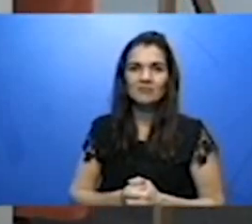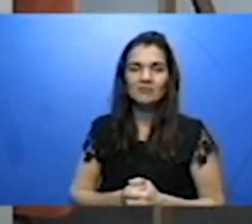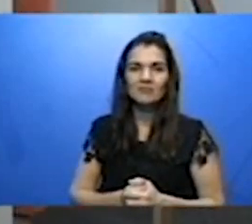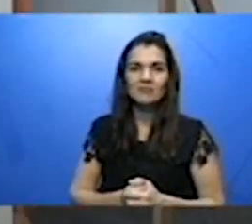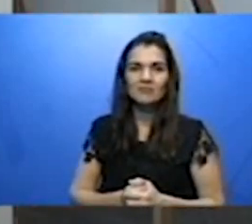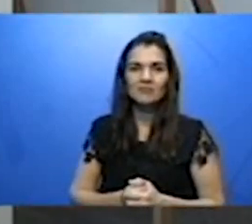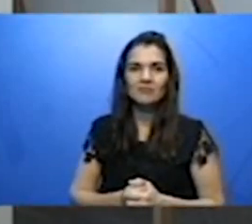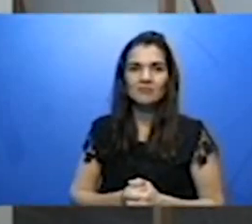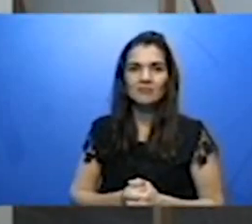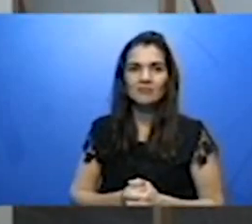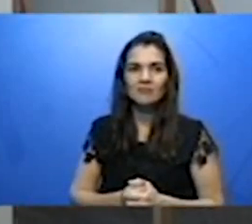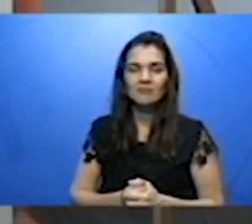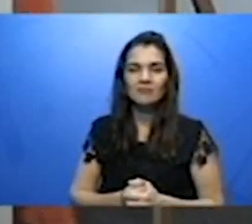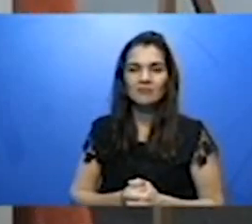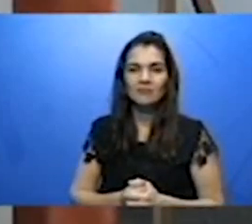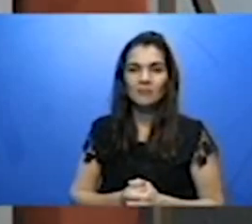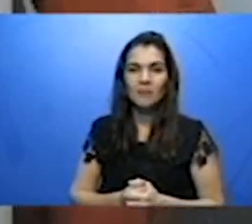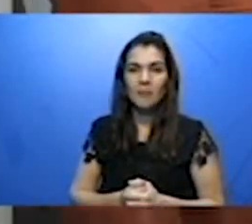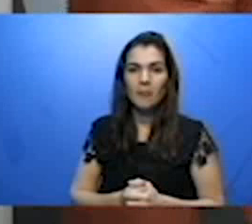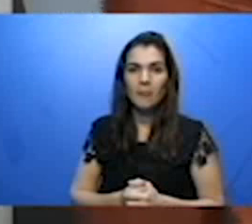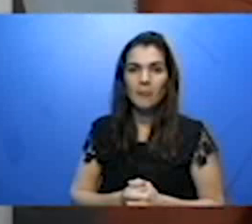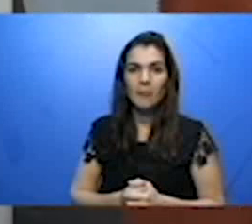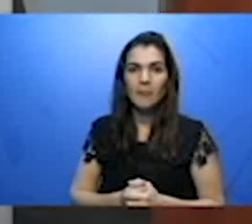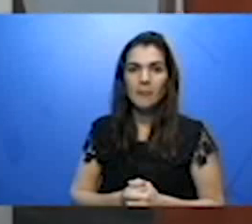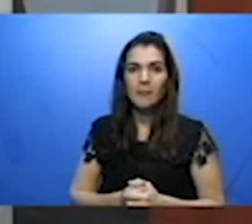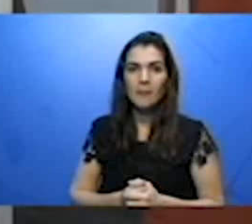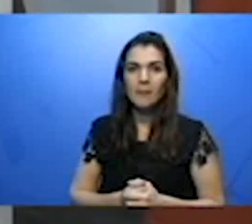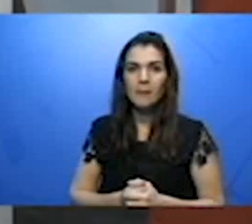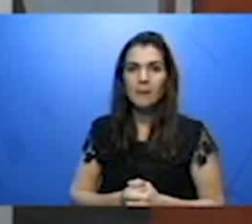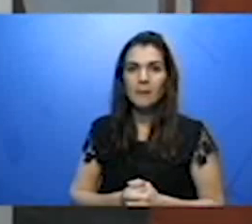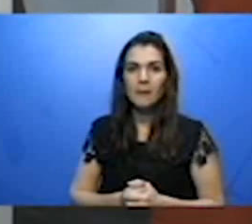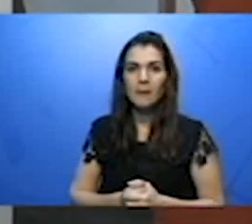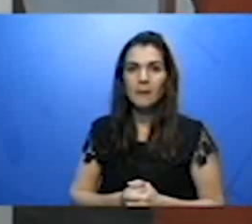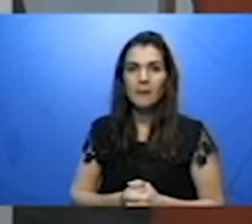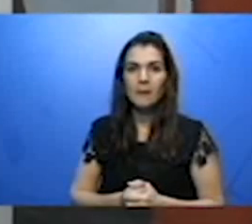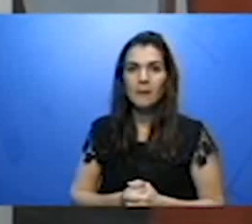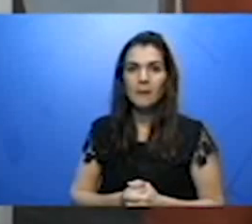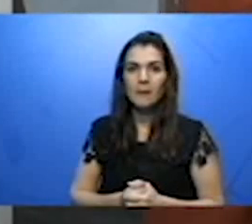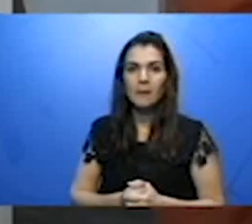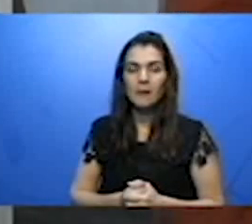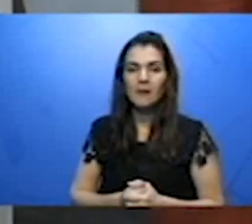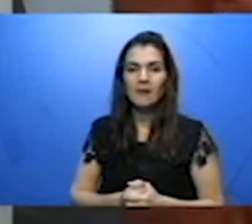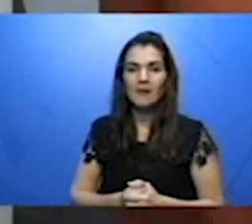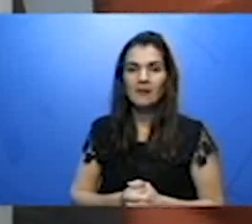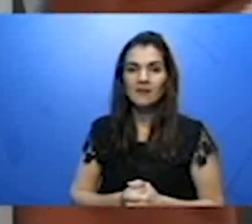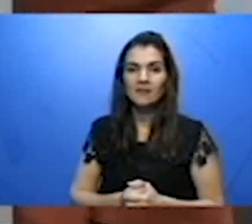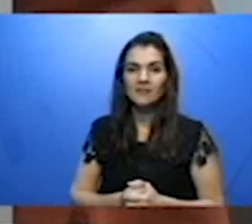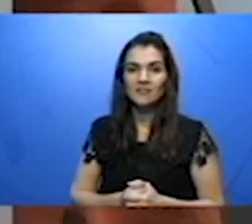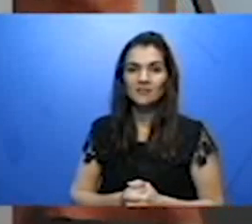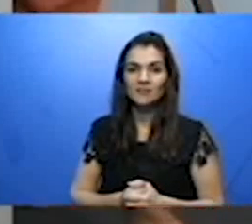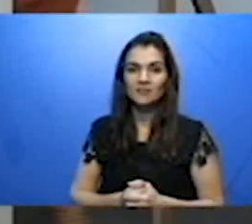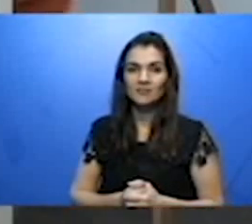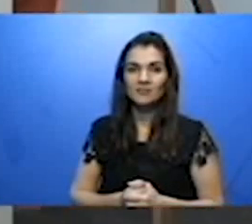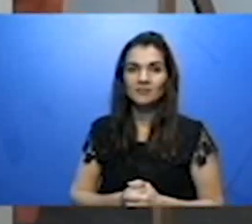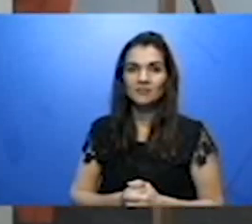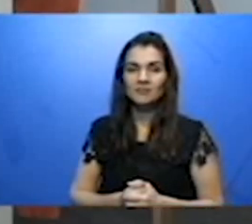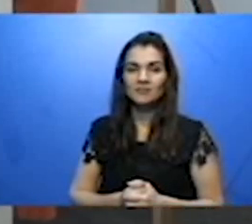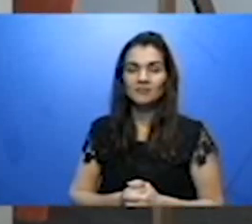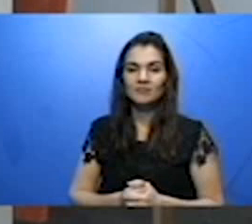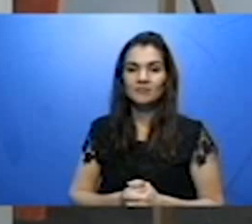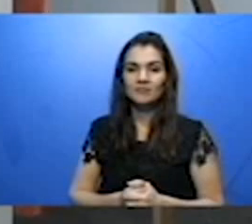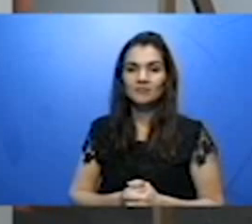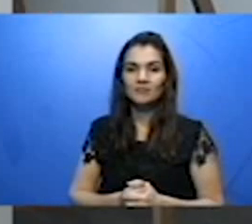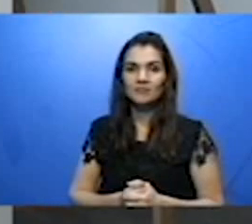vamos lá a culpa é sua professora pegar aqui aí tudo bem